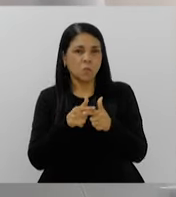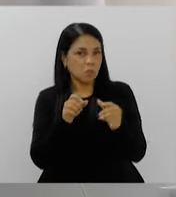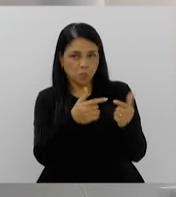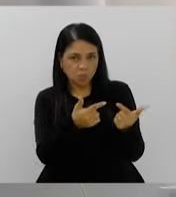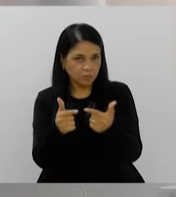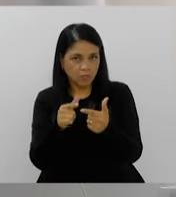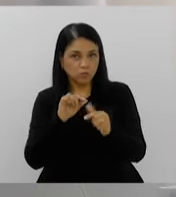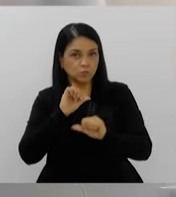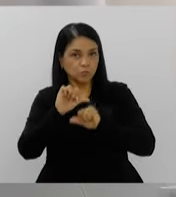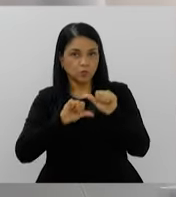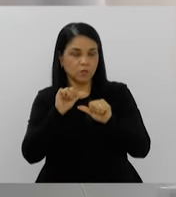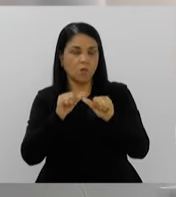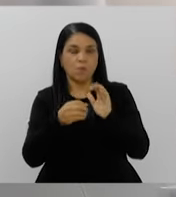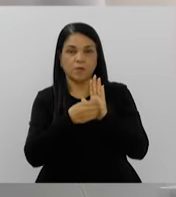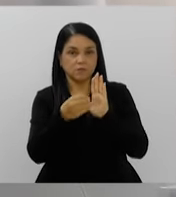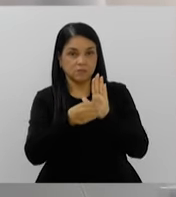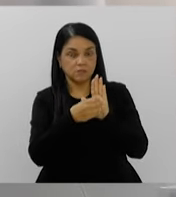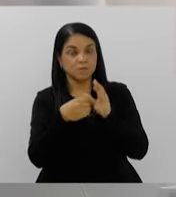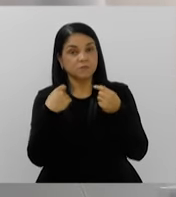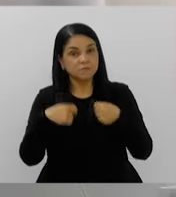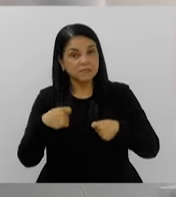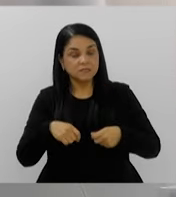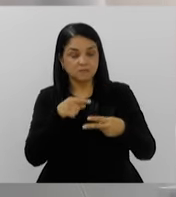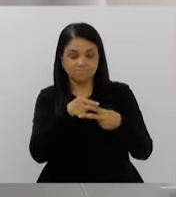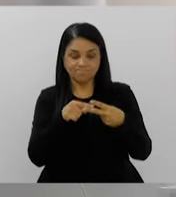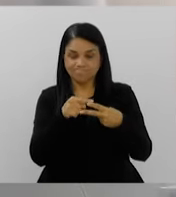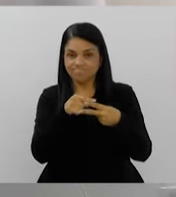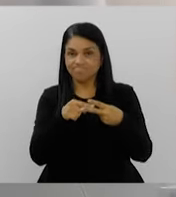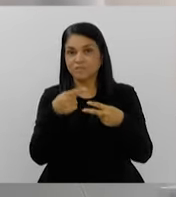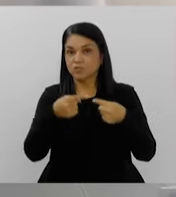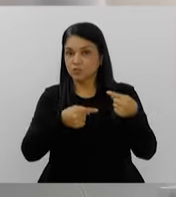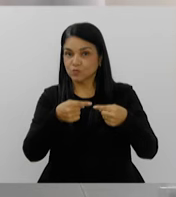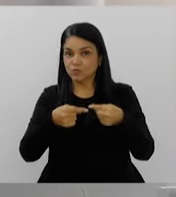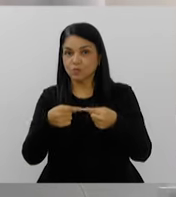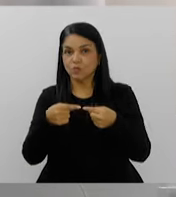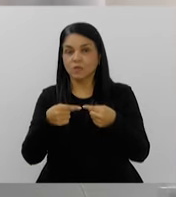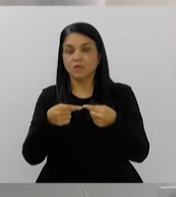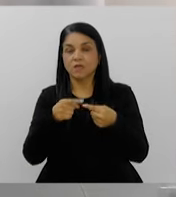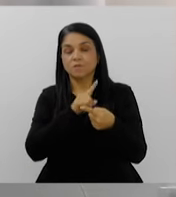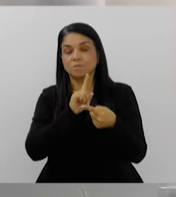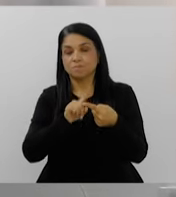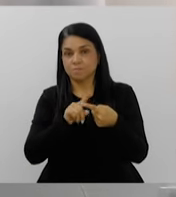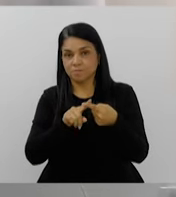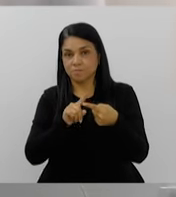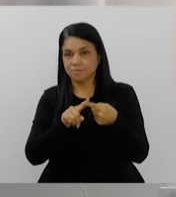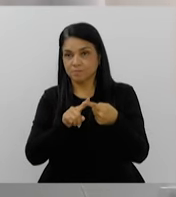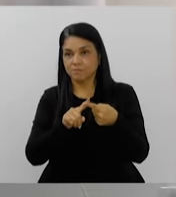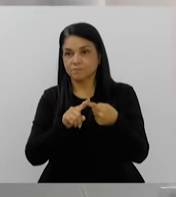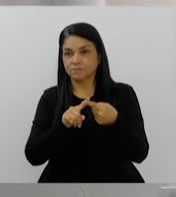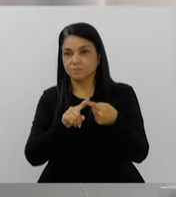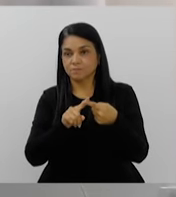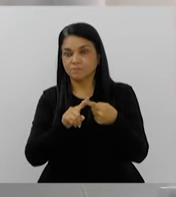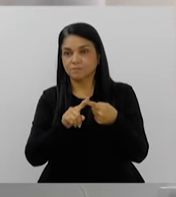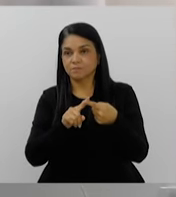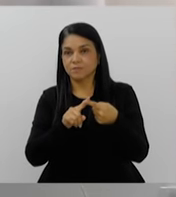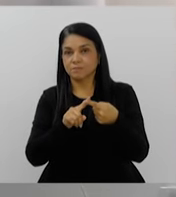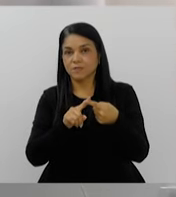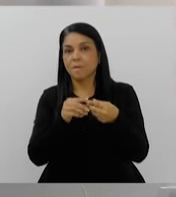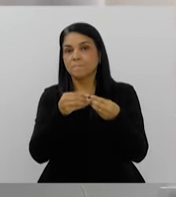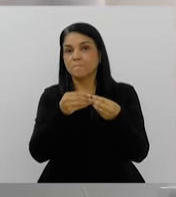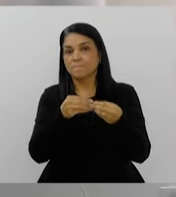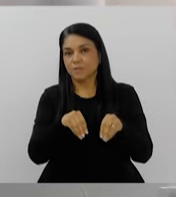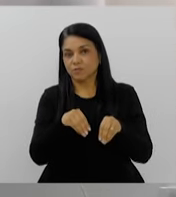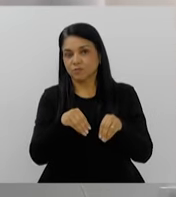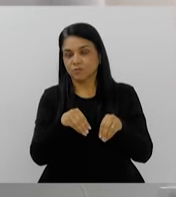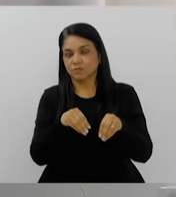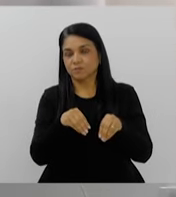Mas são duas questões que a gente merece a discussão. A primeira delas é justamente a questão da